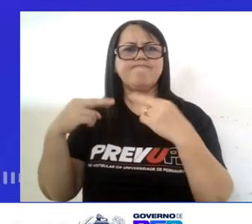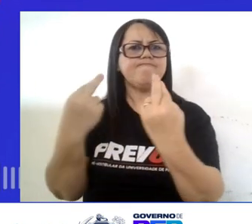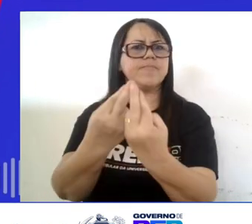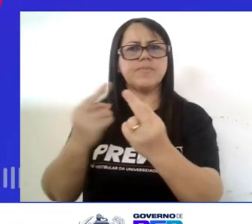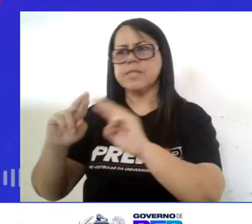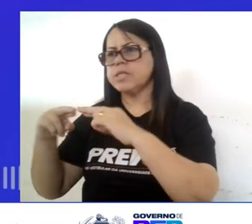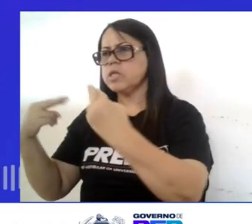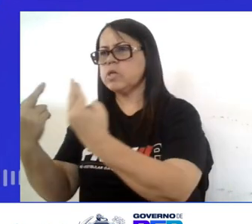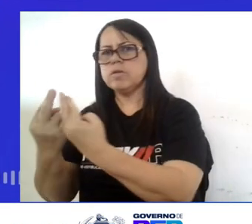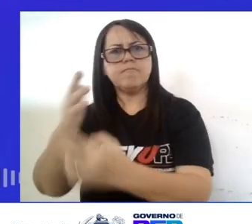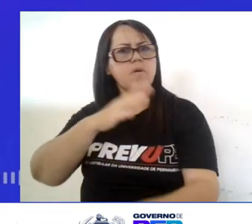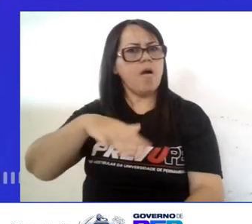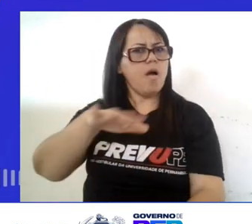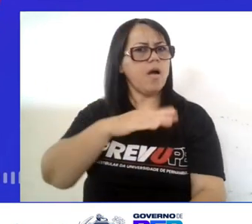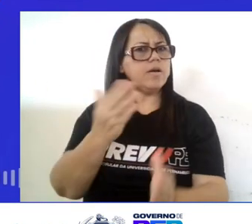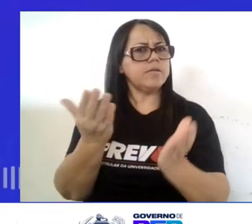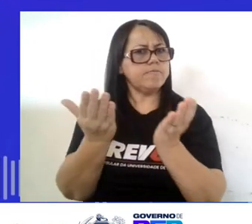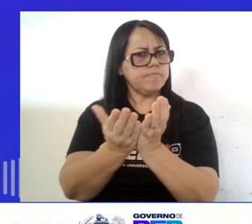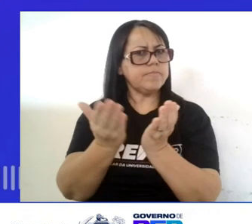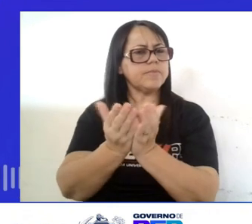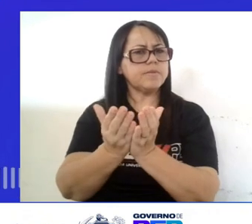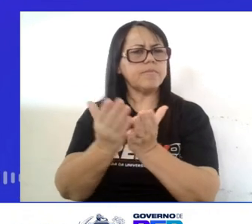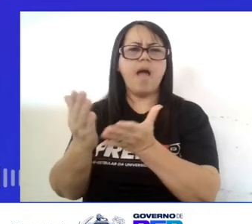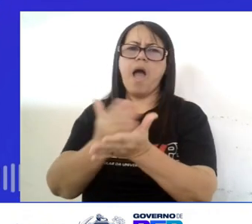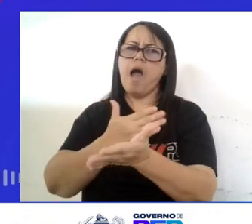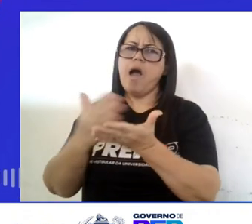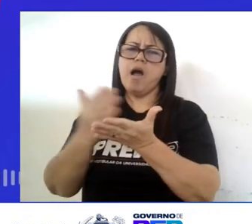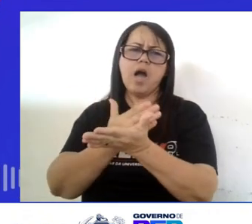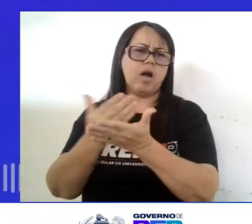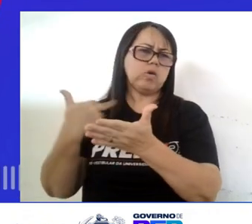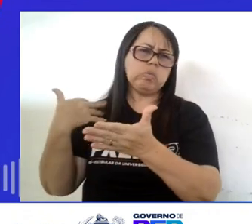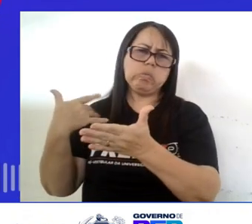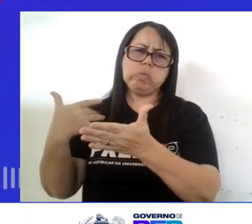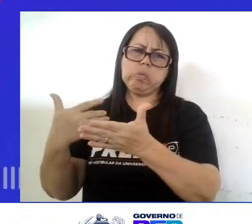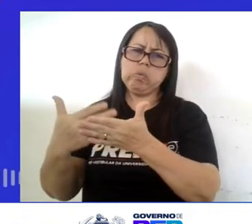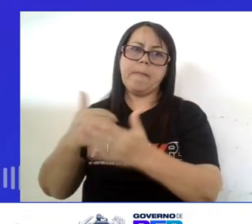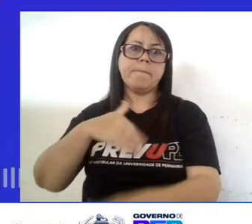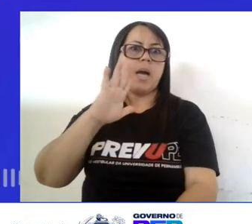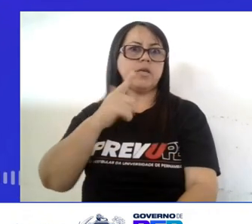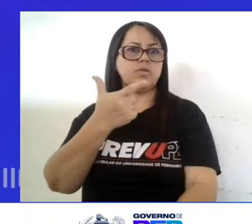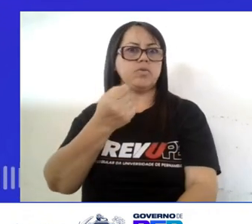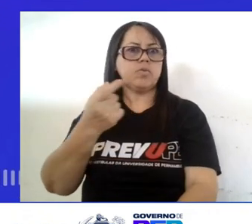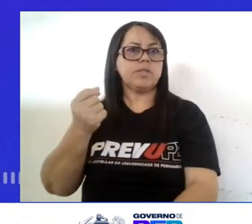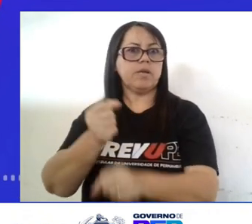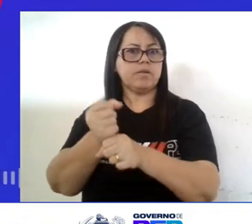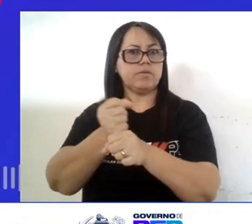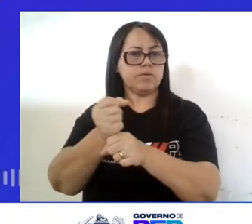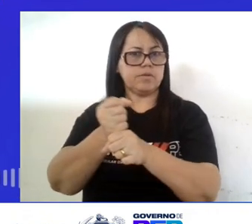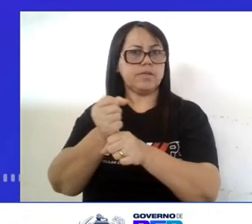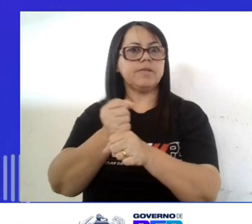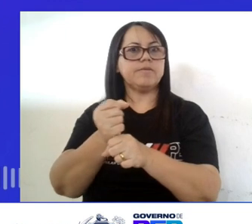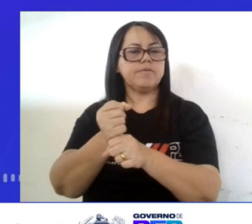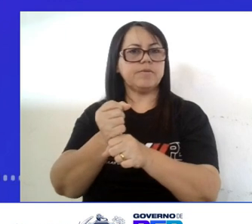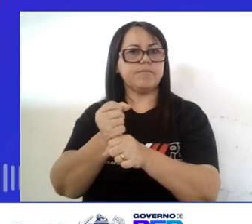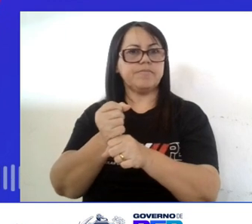na região e alguns sobreviveram por mais de 200 anos principal reino o